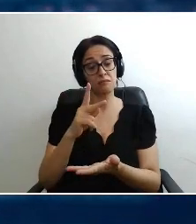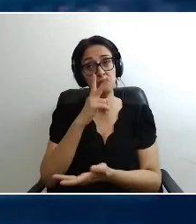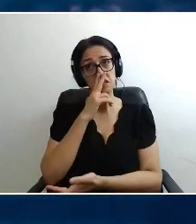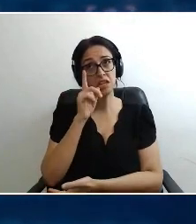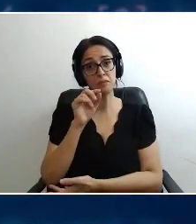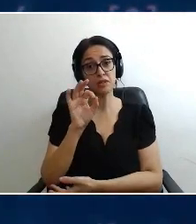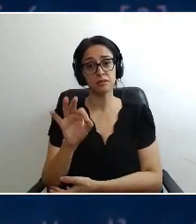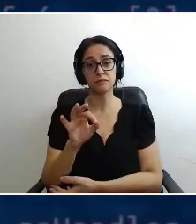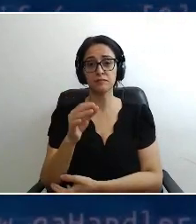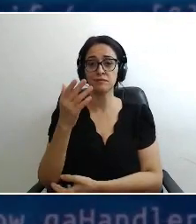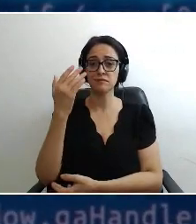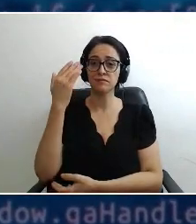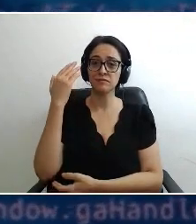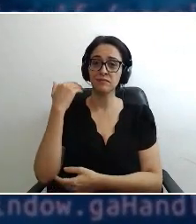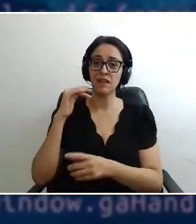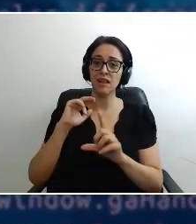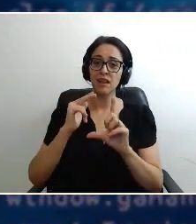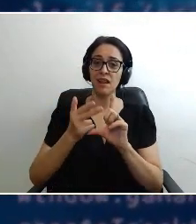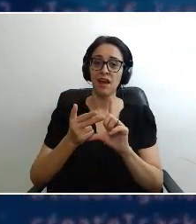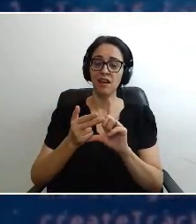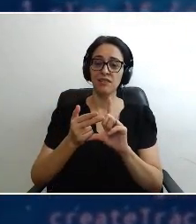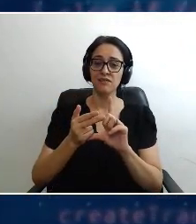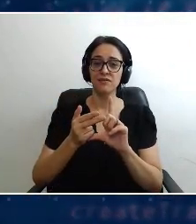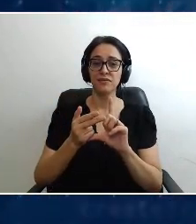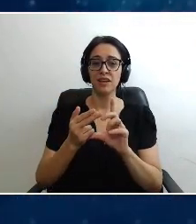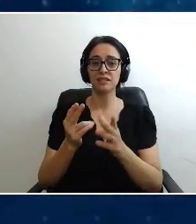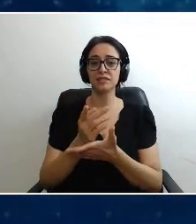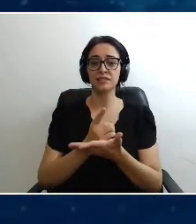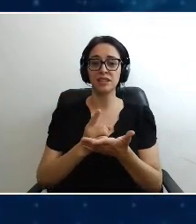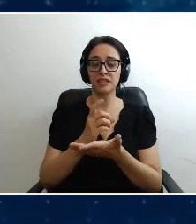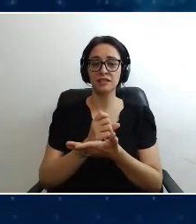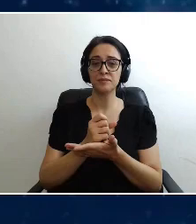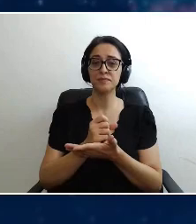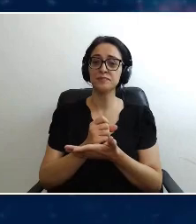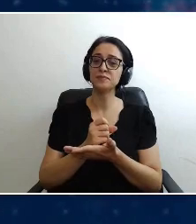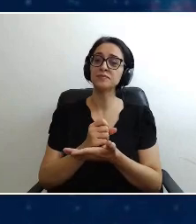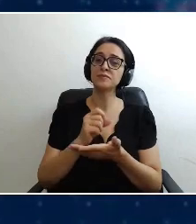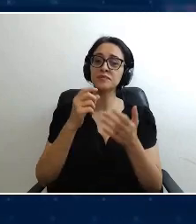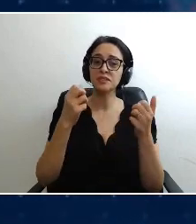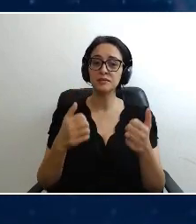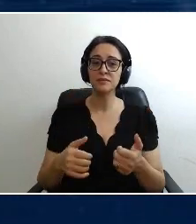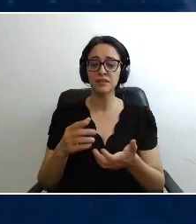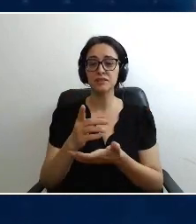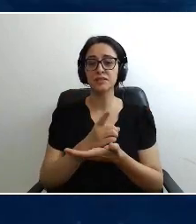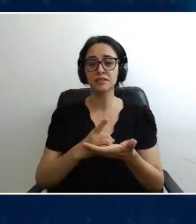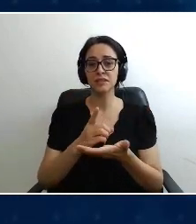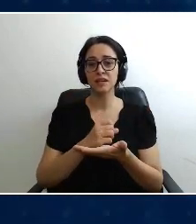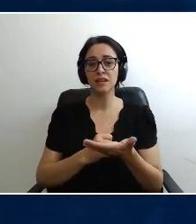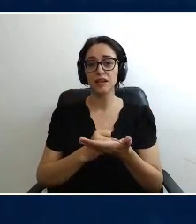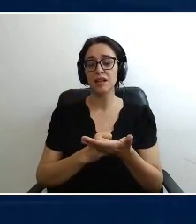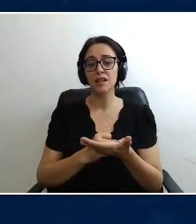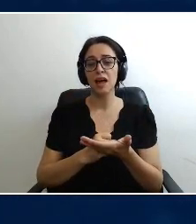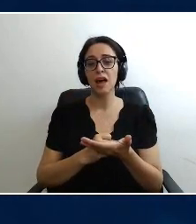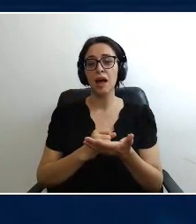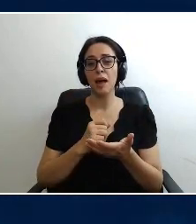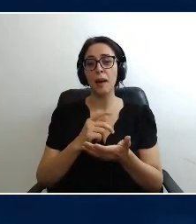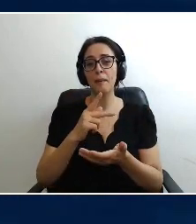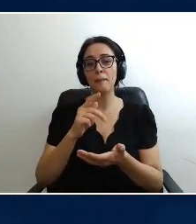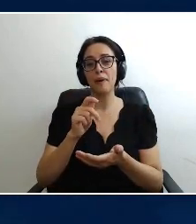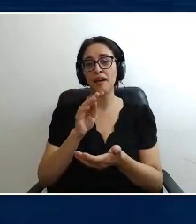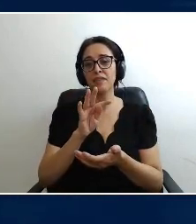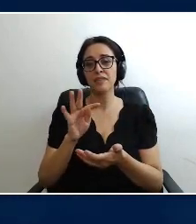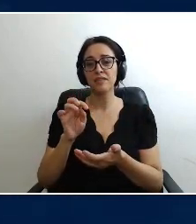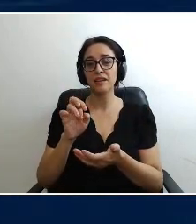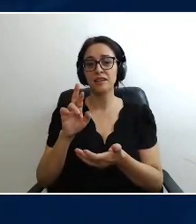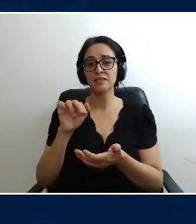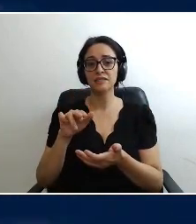lá na época das lives de design de software, enfim, e que ele fala que design patterns existem para resolver problemas que a própria orientação a objetos inventa,